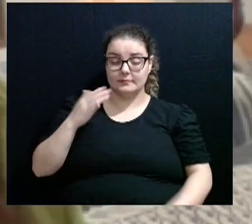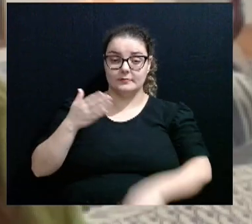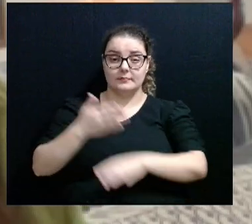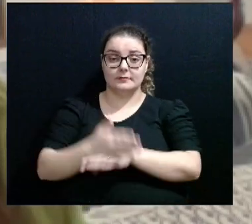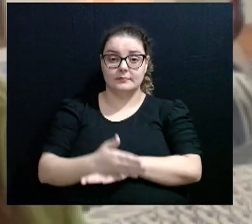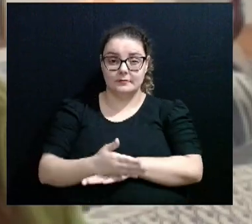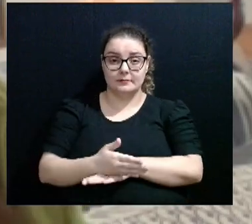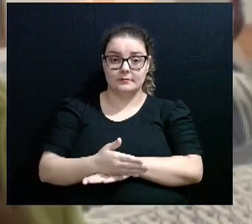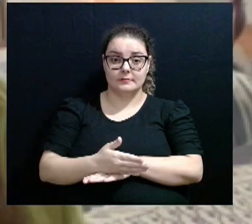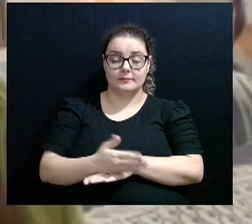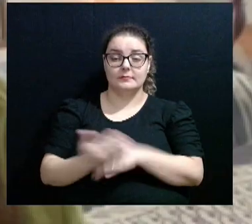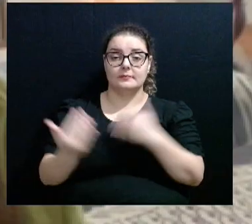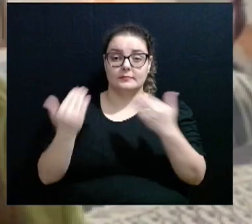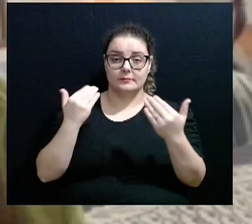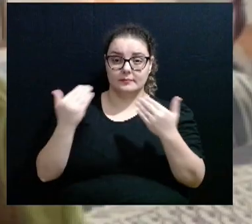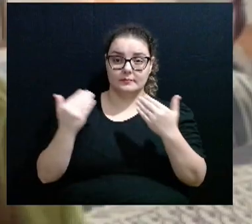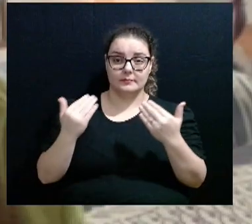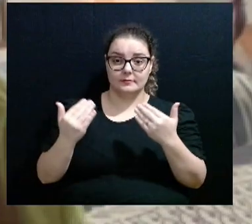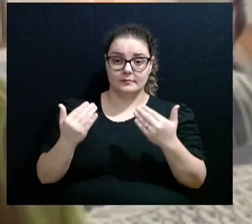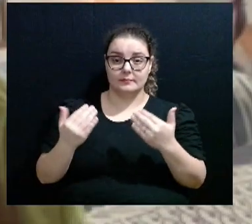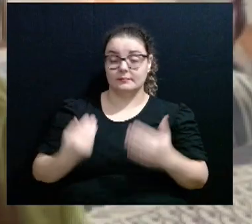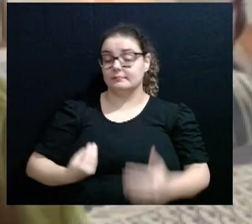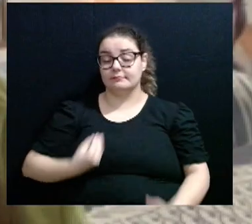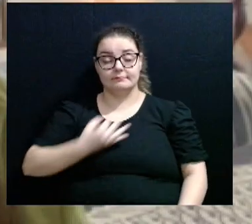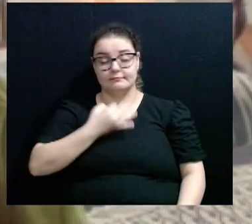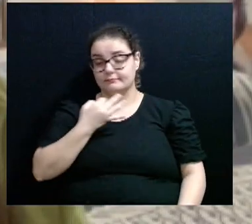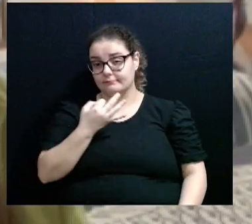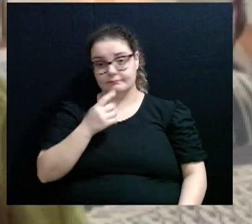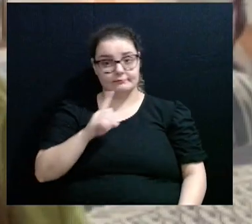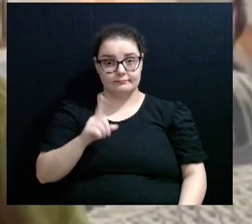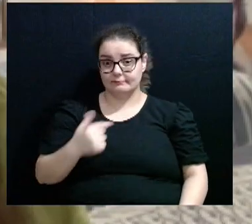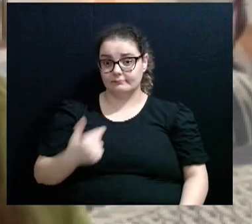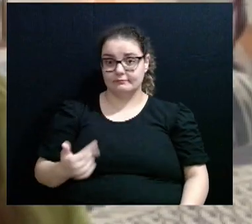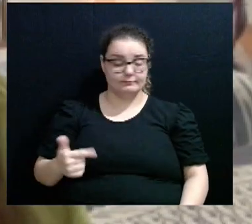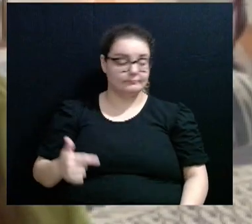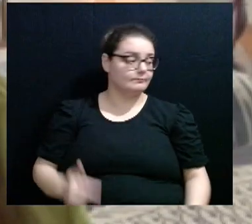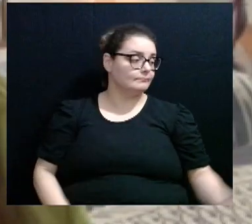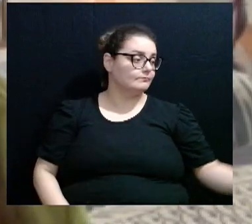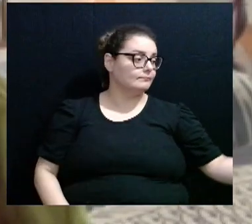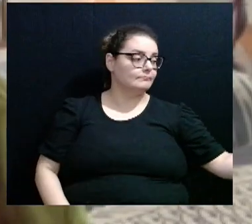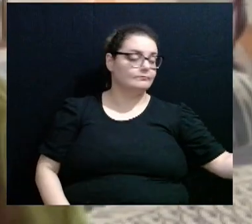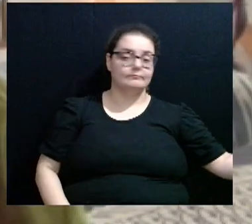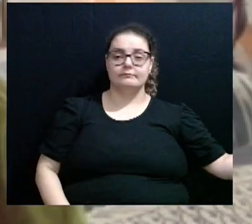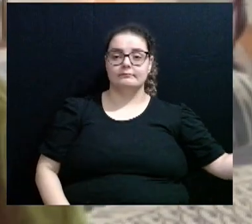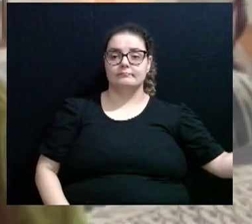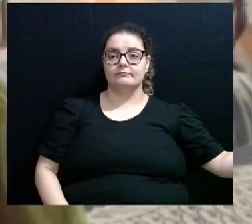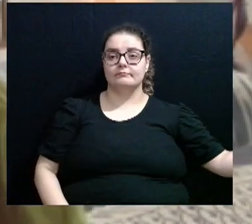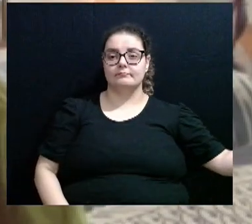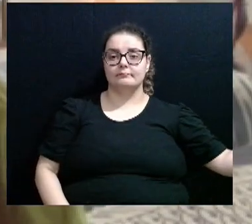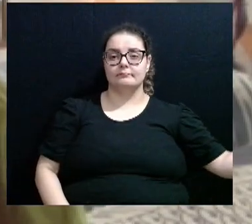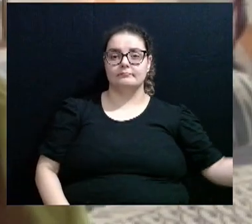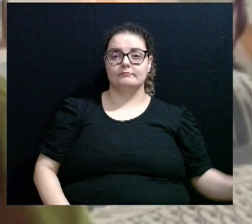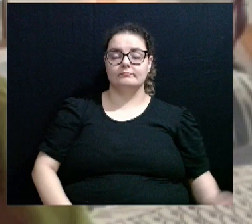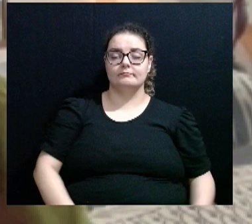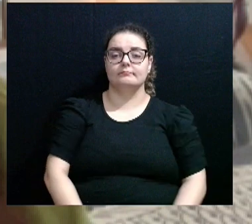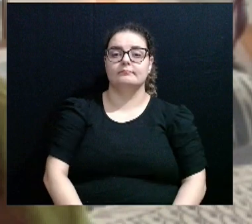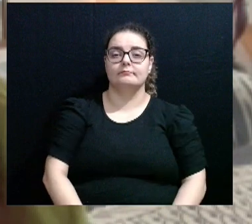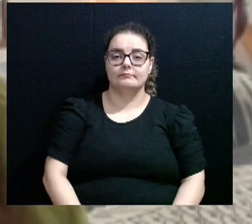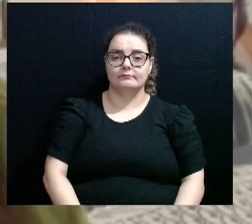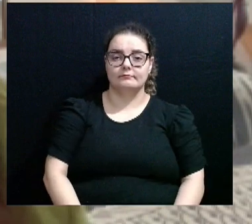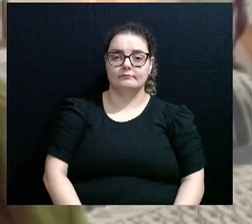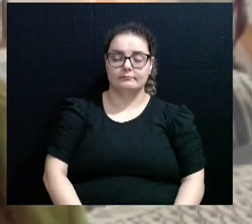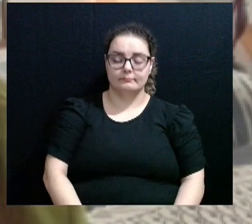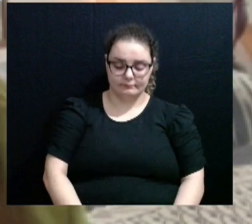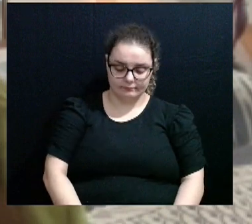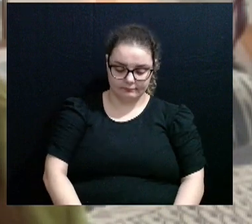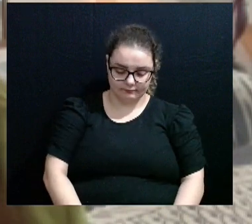buscando uma vida perfeita que não existe, né, que de fato é só um recorte da vida de alguém, eu vou provavelmente me tornar mais infeliz. Então, eu